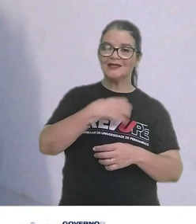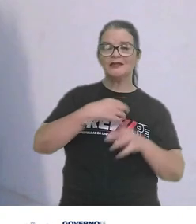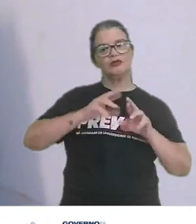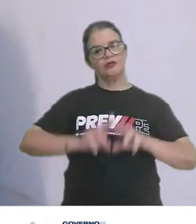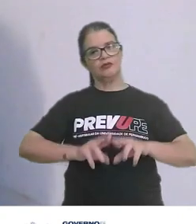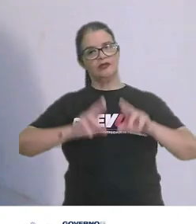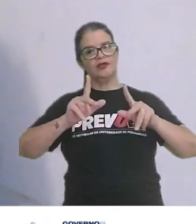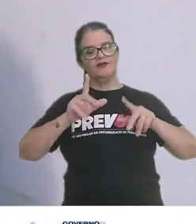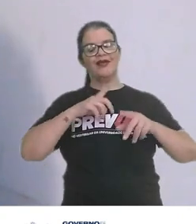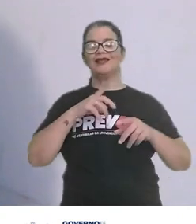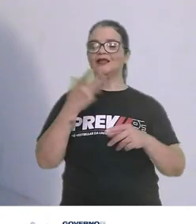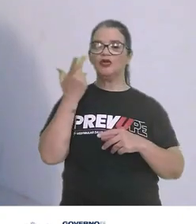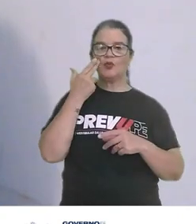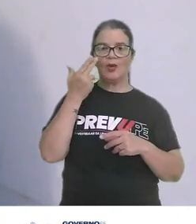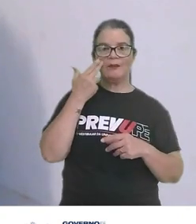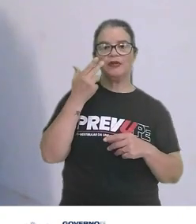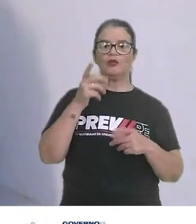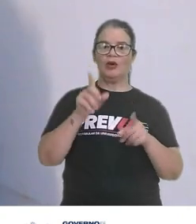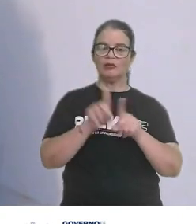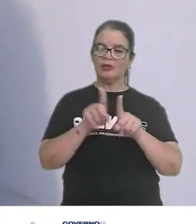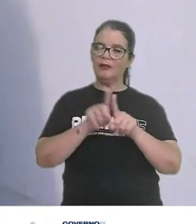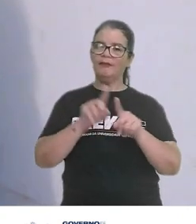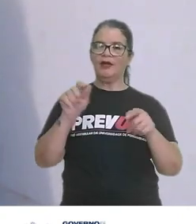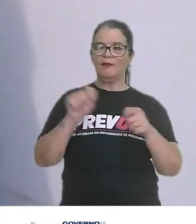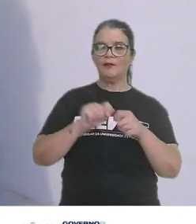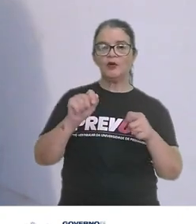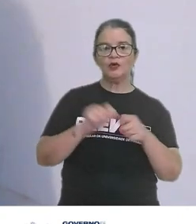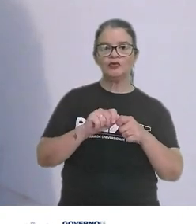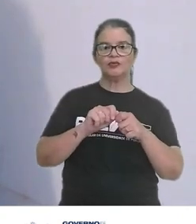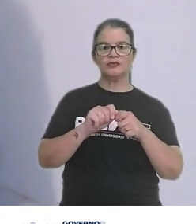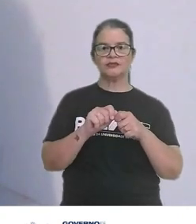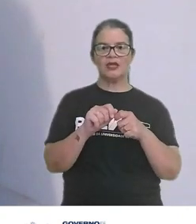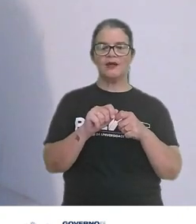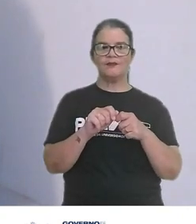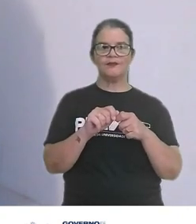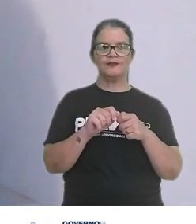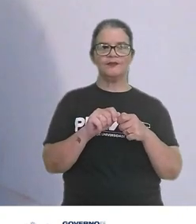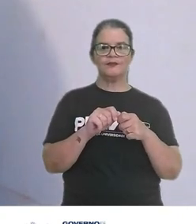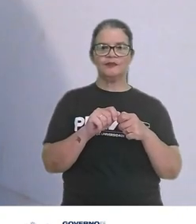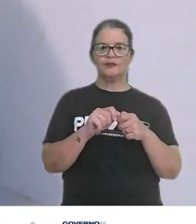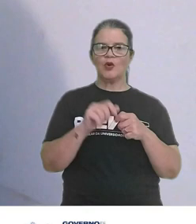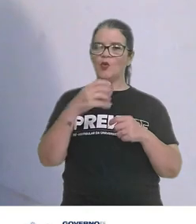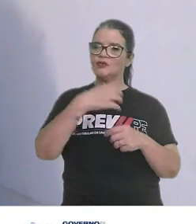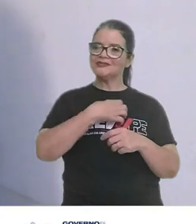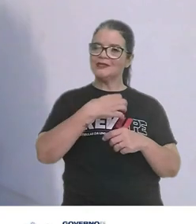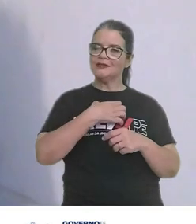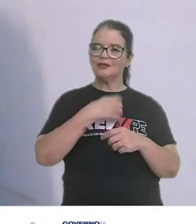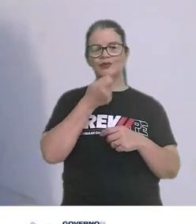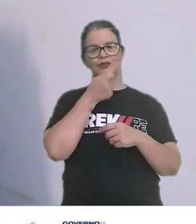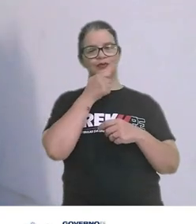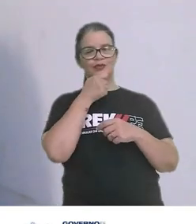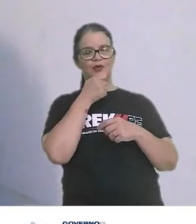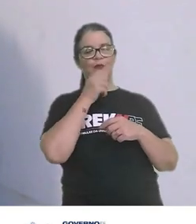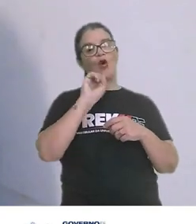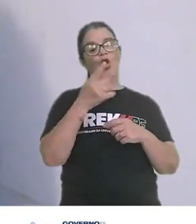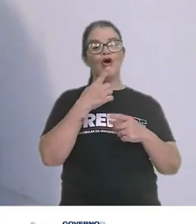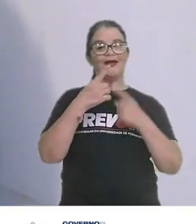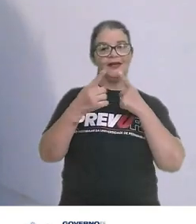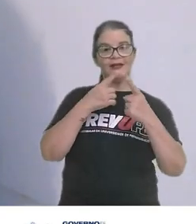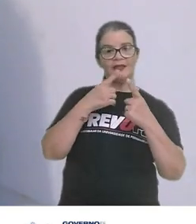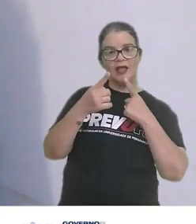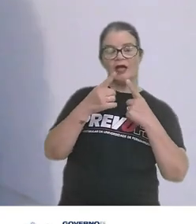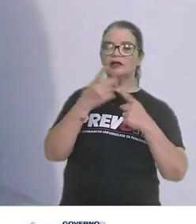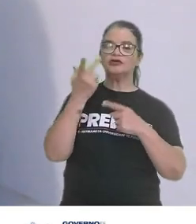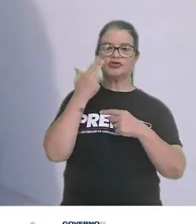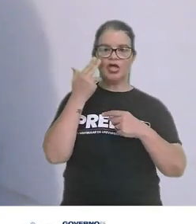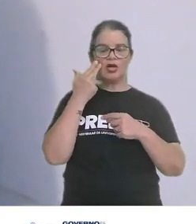sentido diferente do habitual e produza um sentido de humor ou de